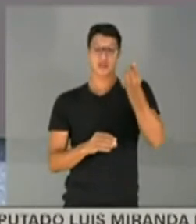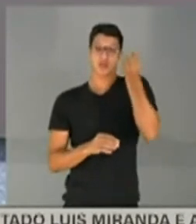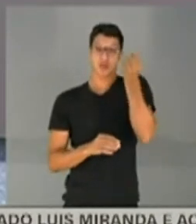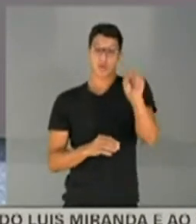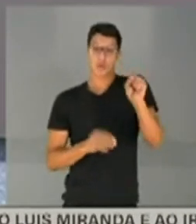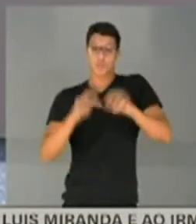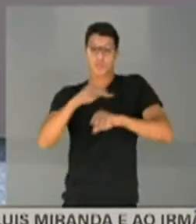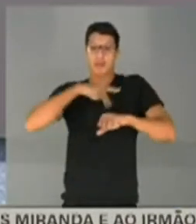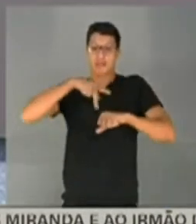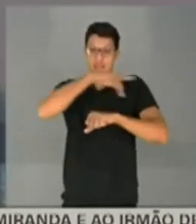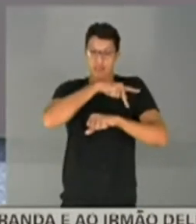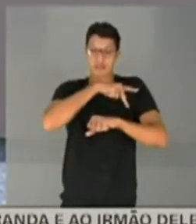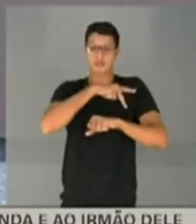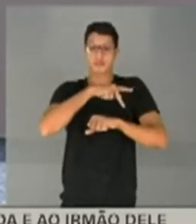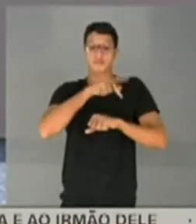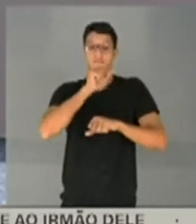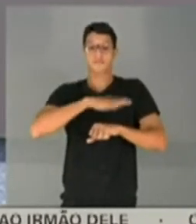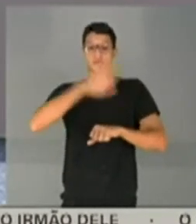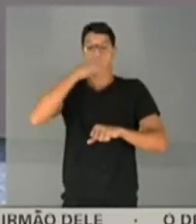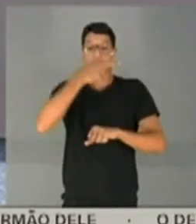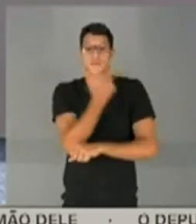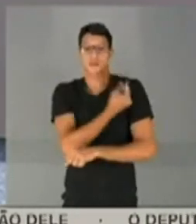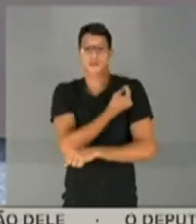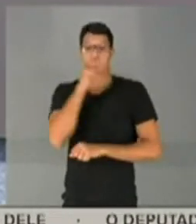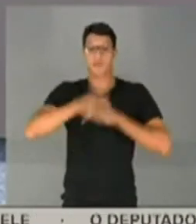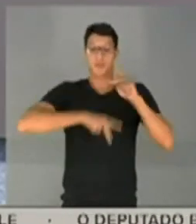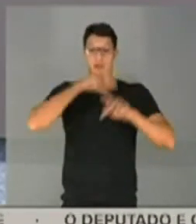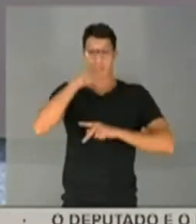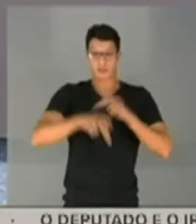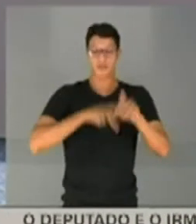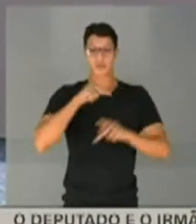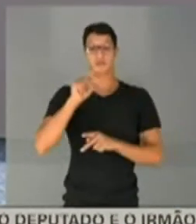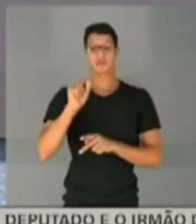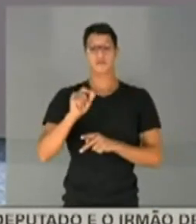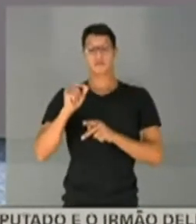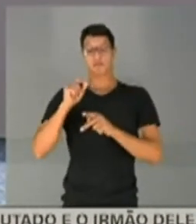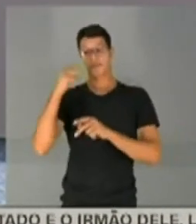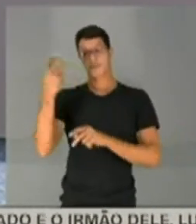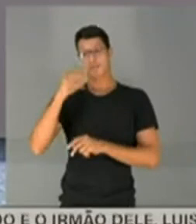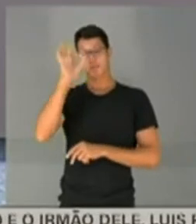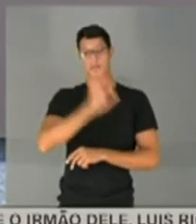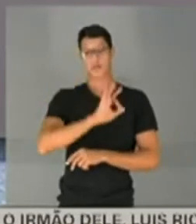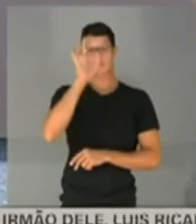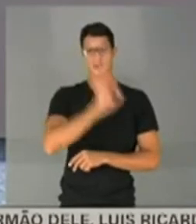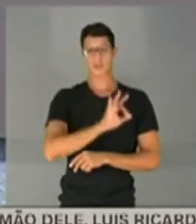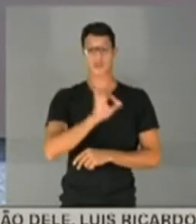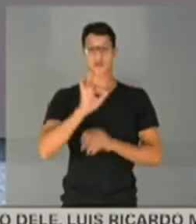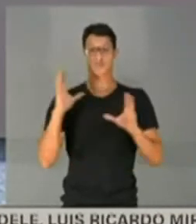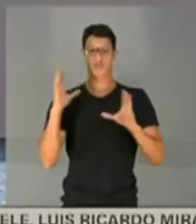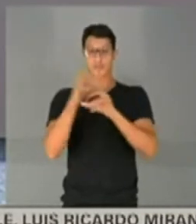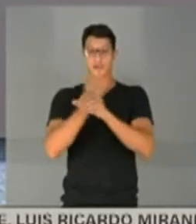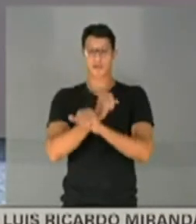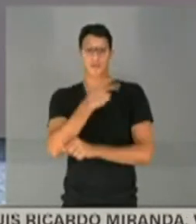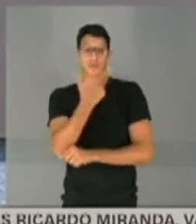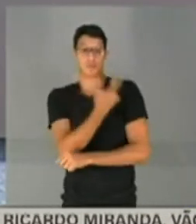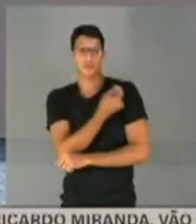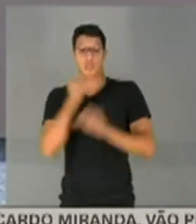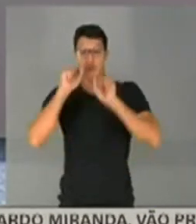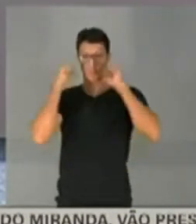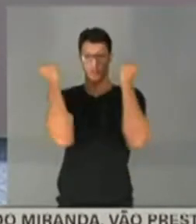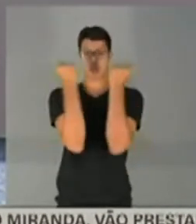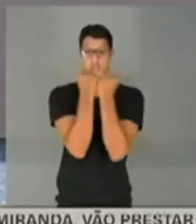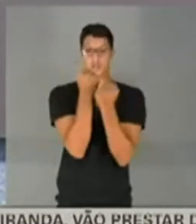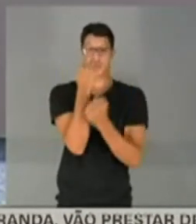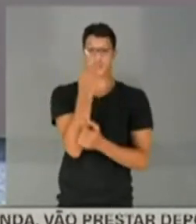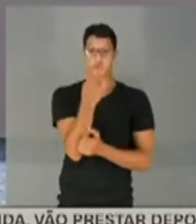78º país que mais vacinou a sua população, e no percentual da população completamente imunizada, com as 2